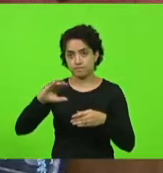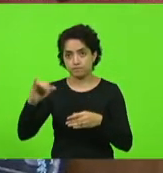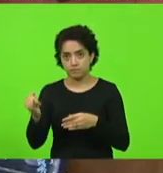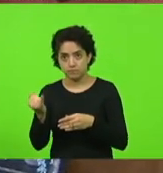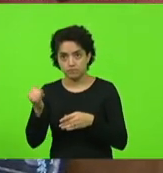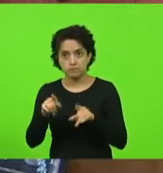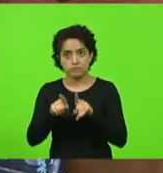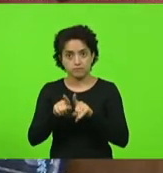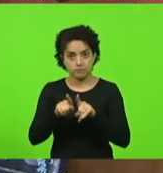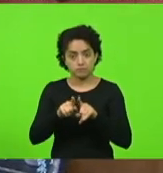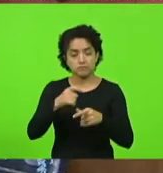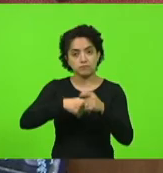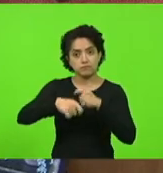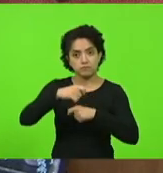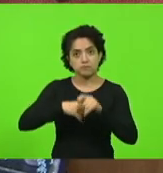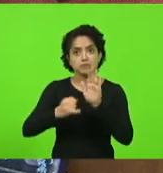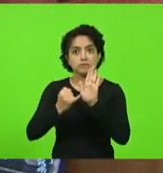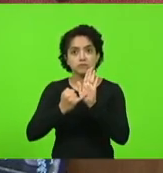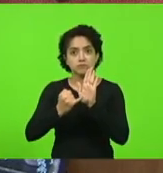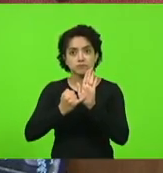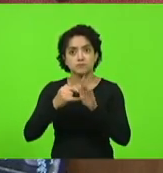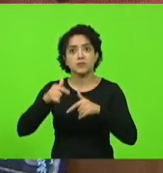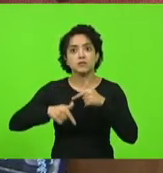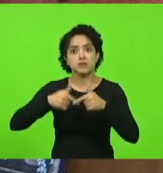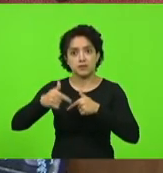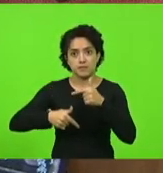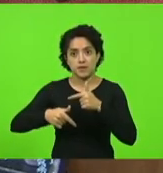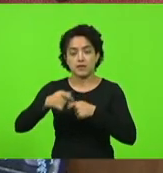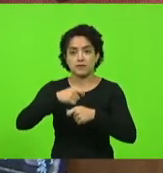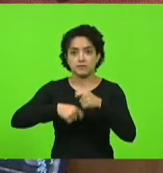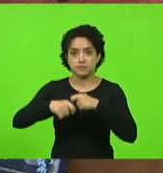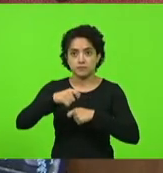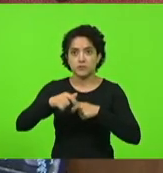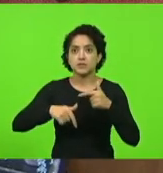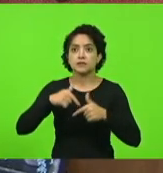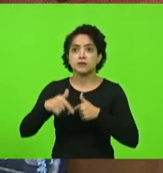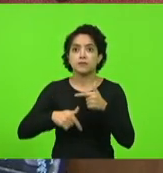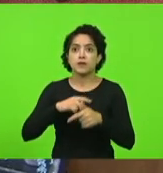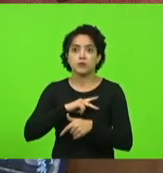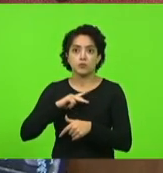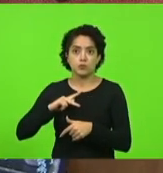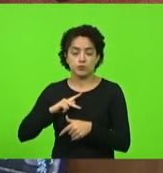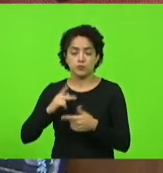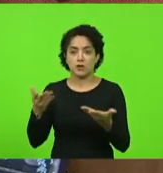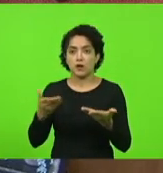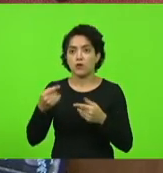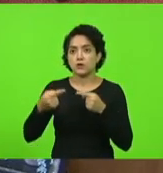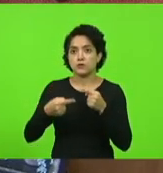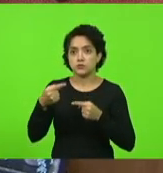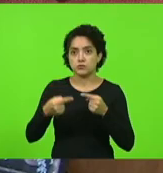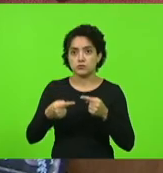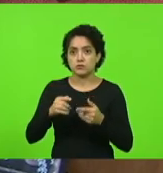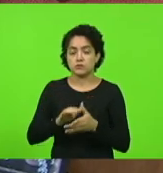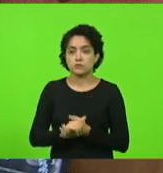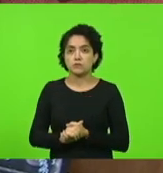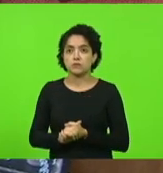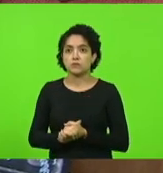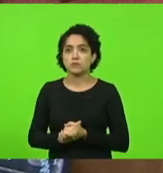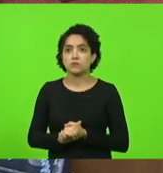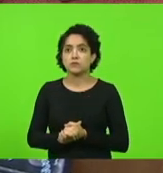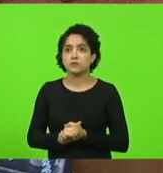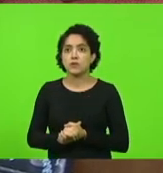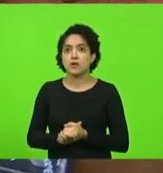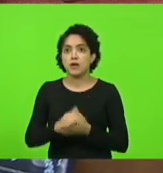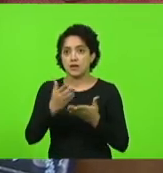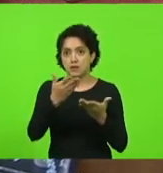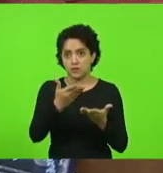Justiça, Comissão de Finanças e Tributação e Comissão de Trabalho, Administração e Serviço Público. Em discussão. Senhor presidente. Para discutir